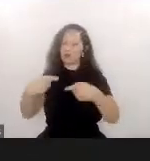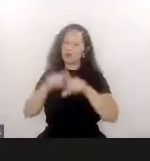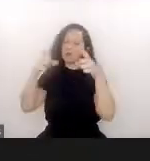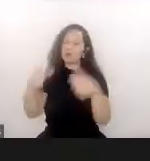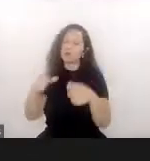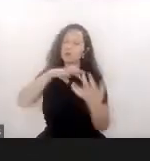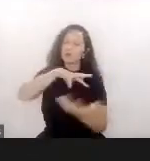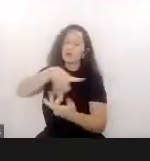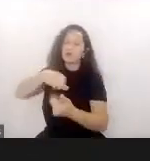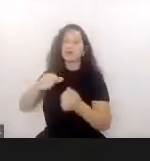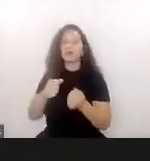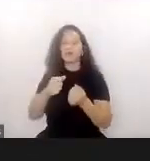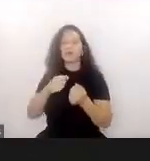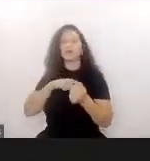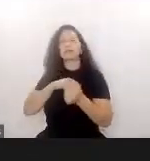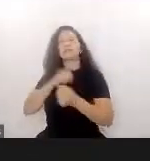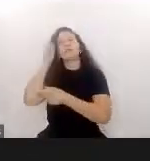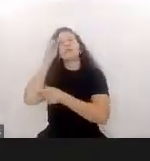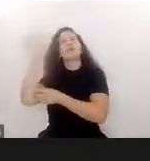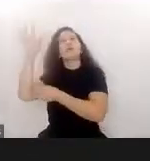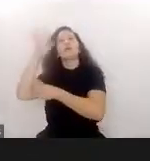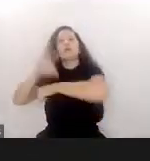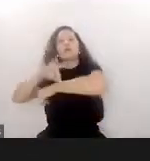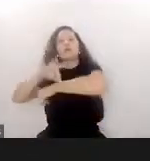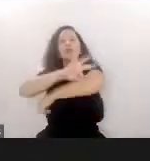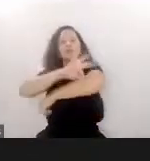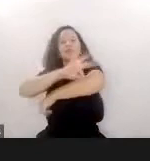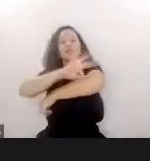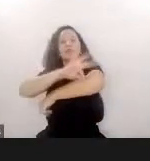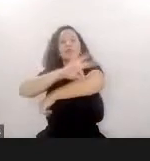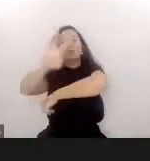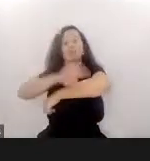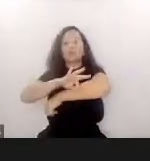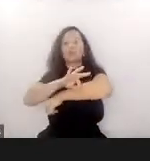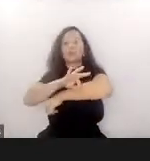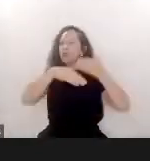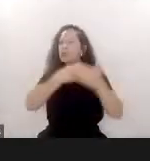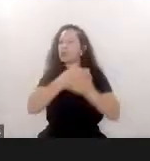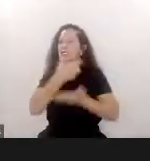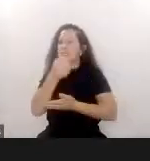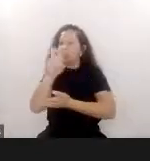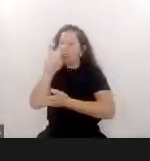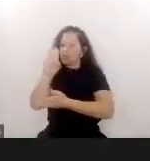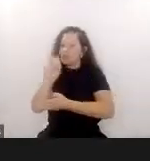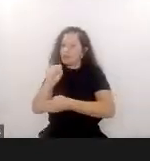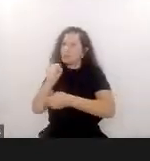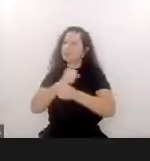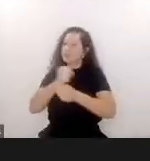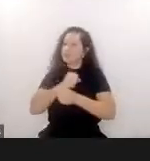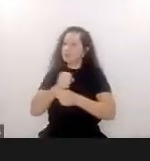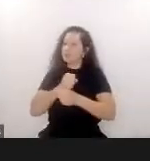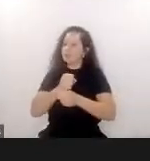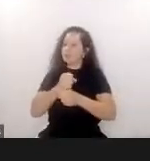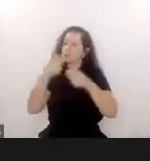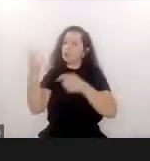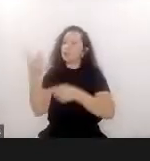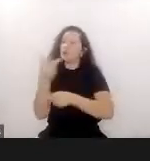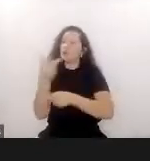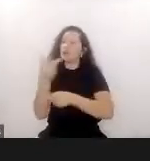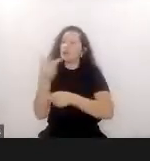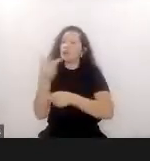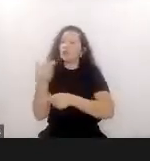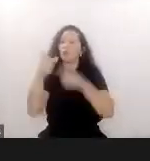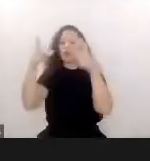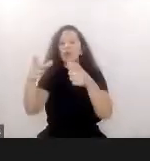imaginário da arquitetura nos últimos 150 anos. E o segundo olha para a Amazônia como um lugar do mundo, não como só dos países